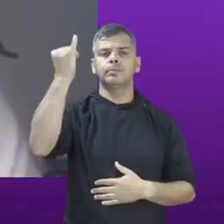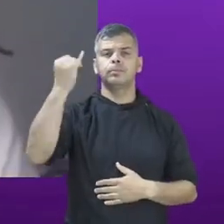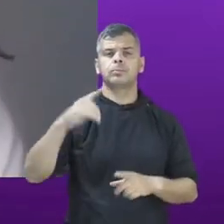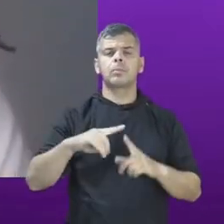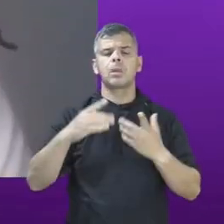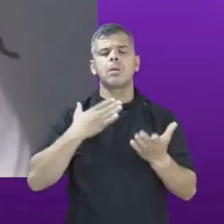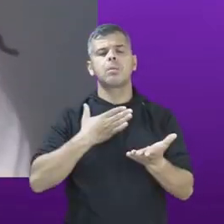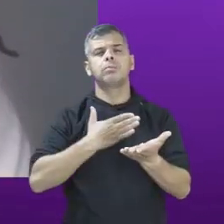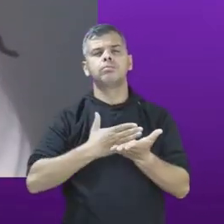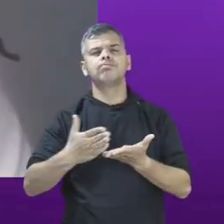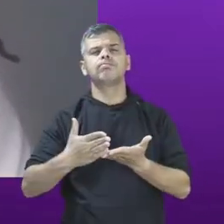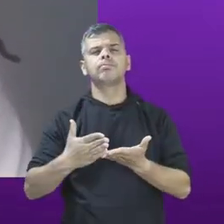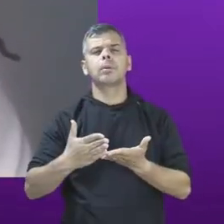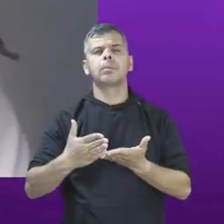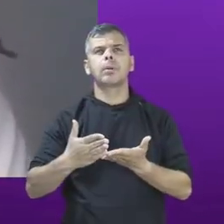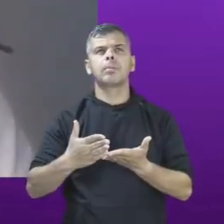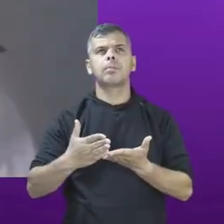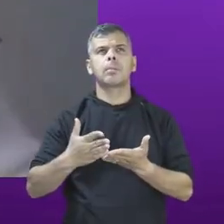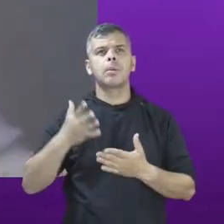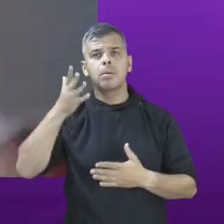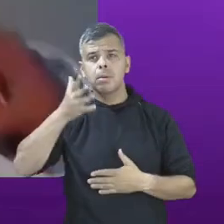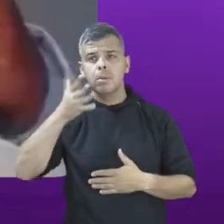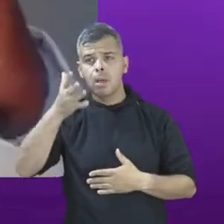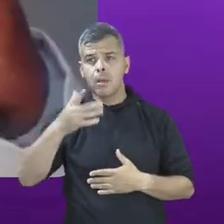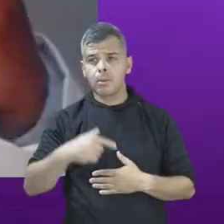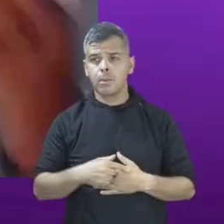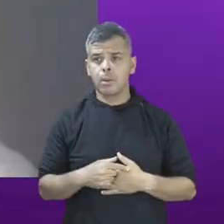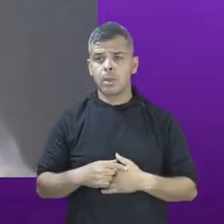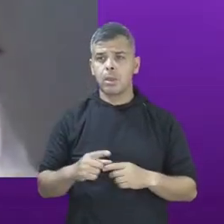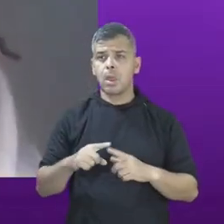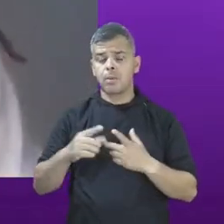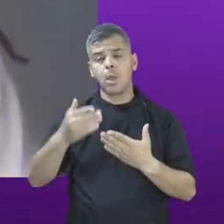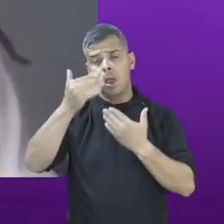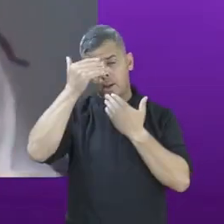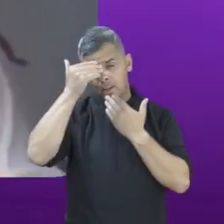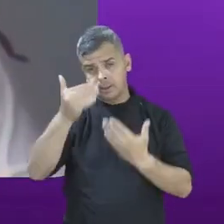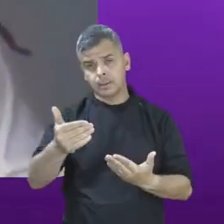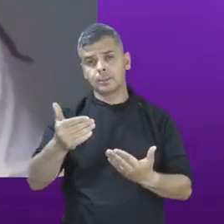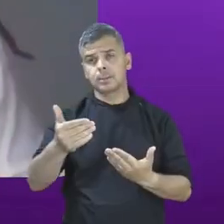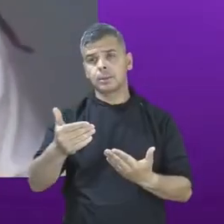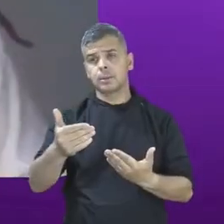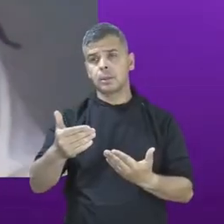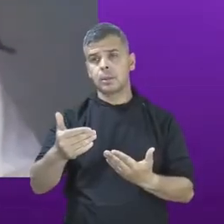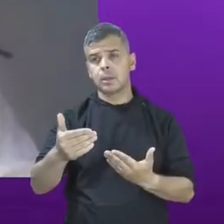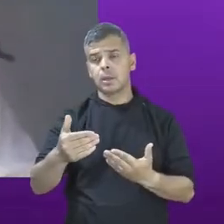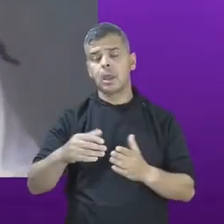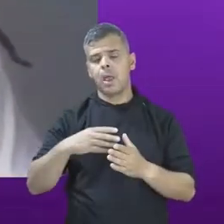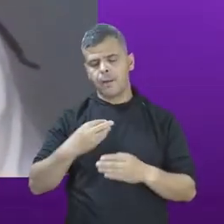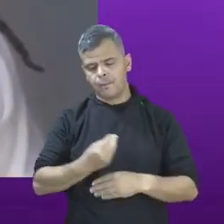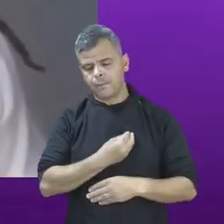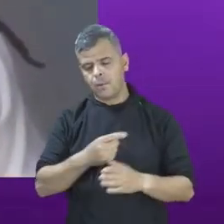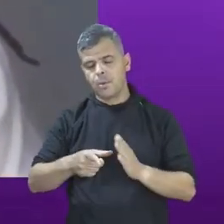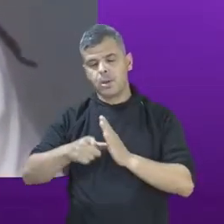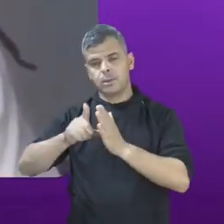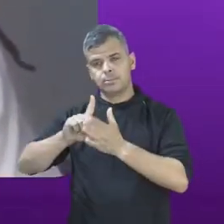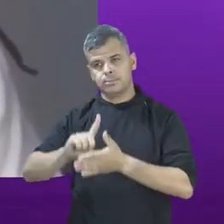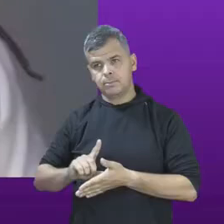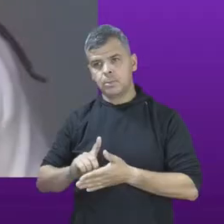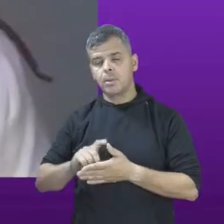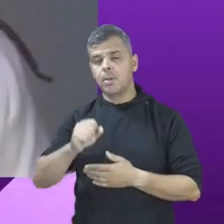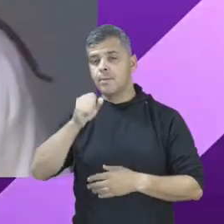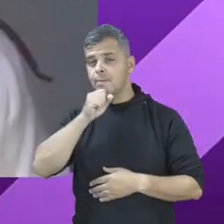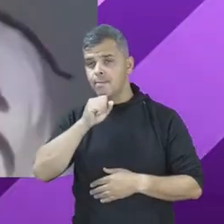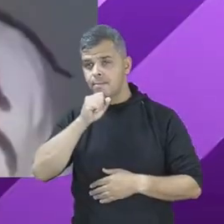quando eu começo a falar, eu tenho o hábito de agradecer, né, a quem veio antes, né? Agradeço aos meus mais